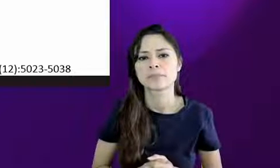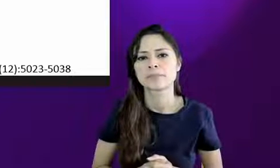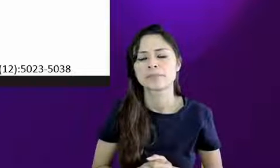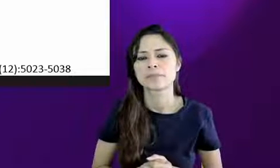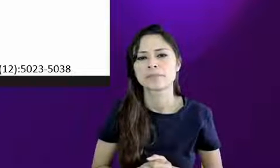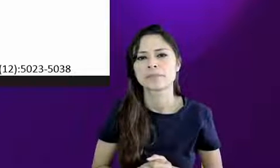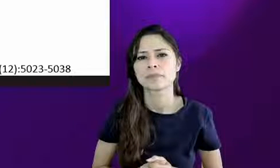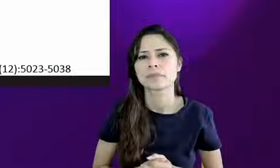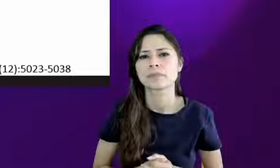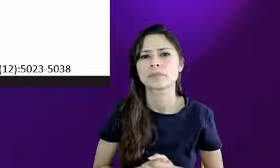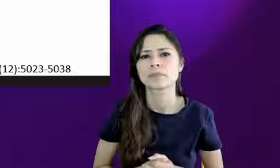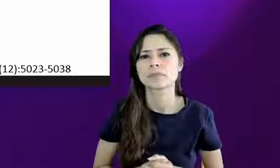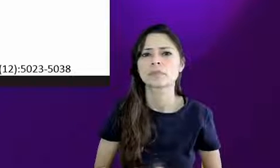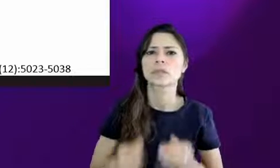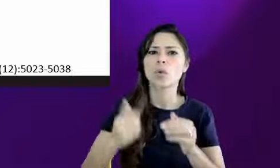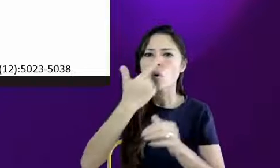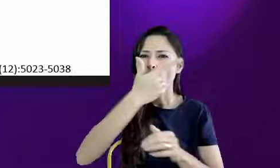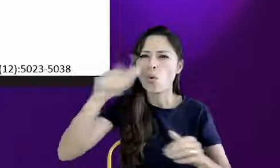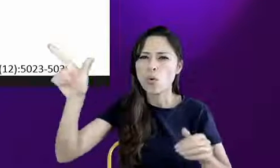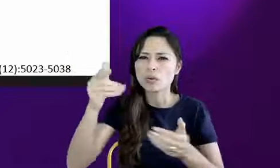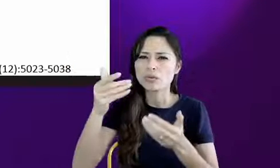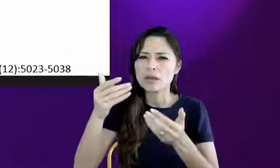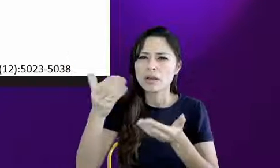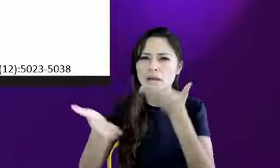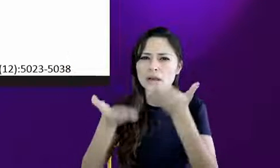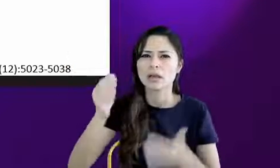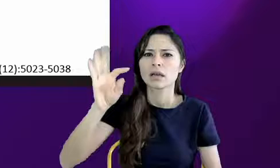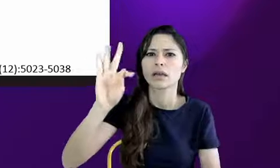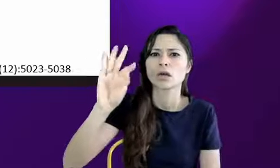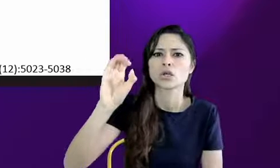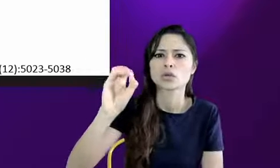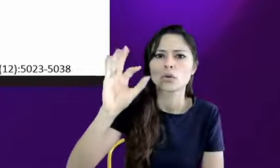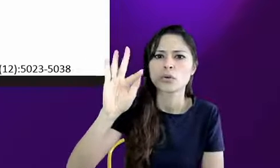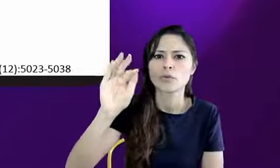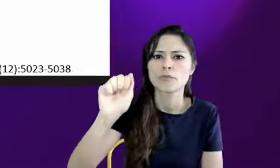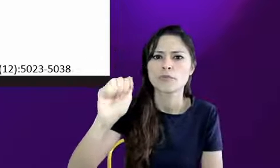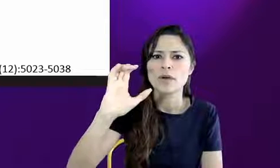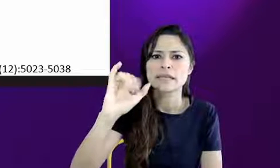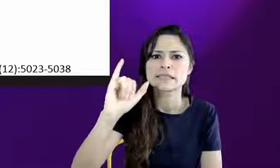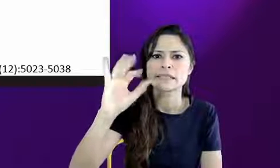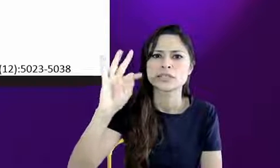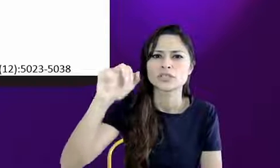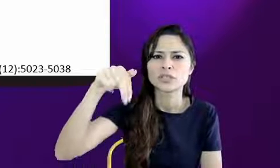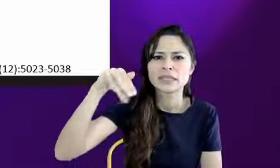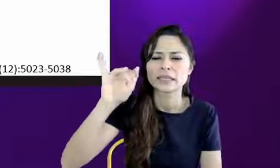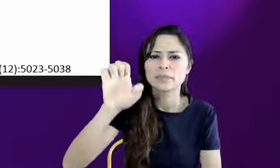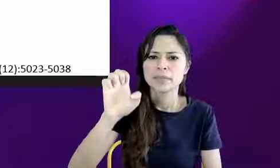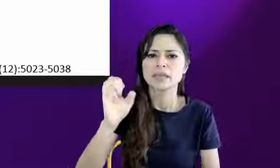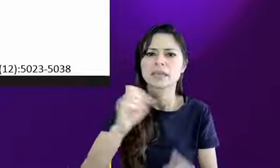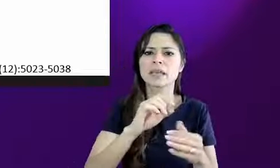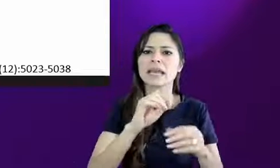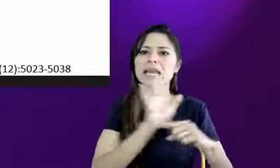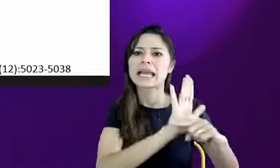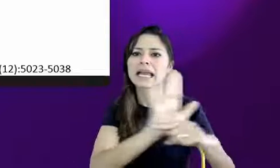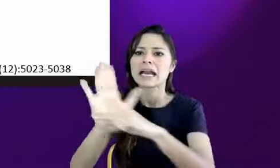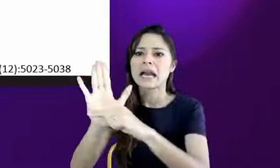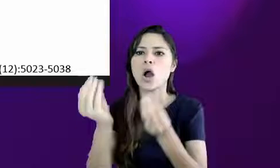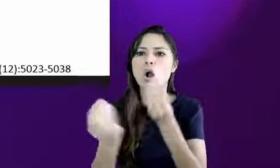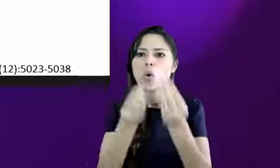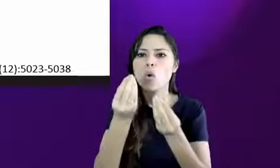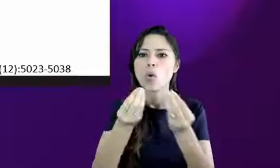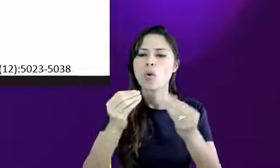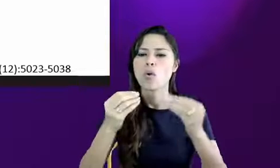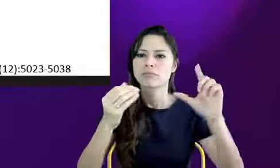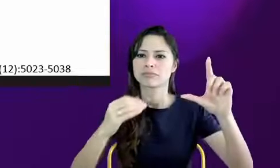ele tem uma ação anti-JAK que tem uma ação muito ampla na cadeia imunológica, influenciando inclusive outros setores orgânicos,